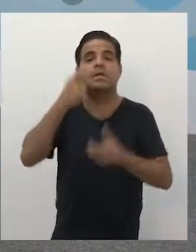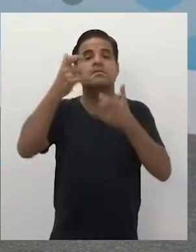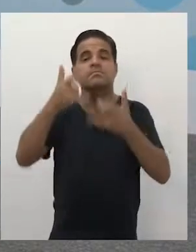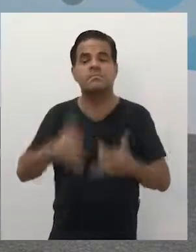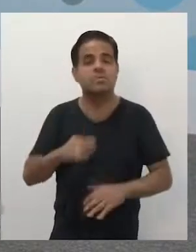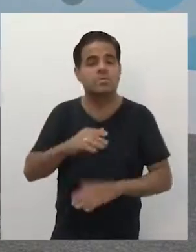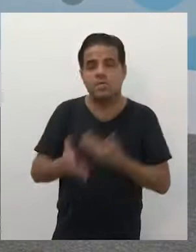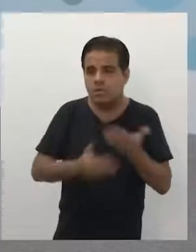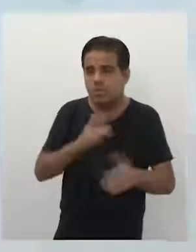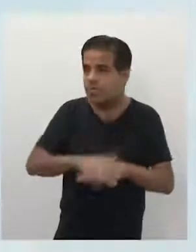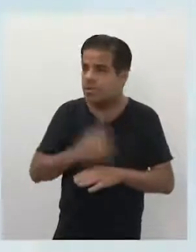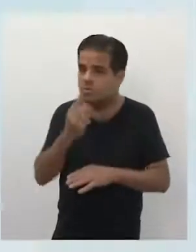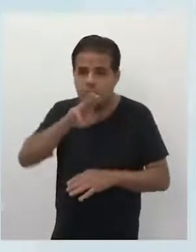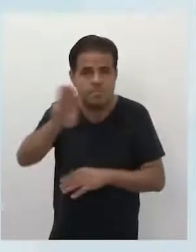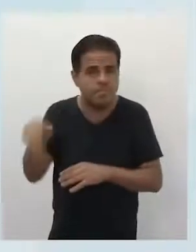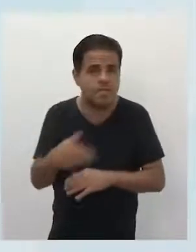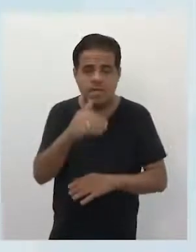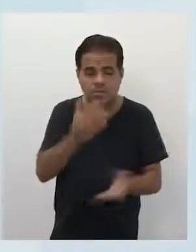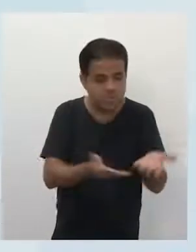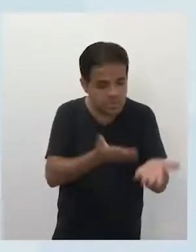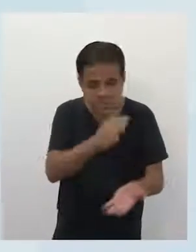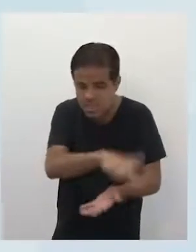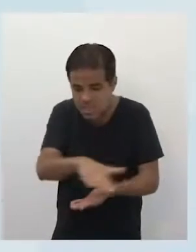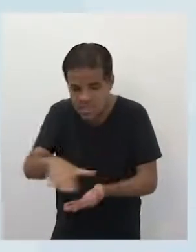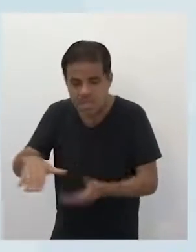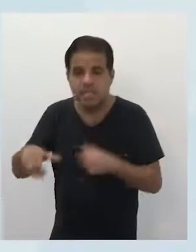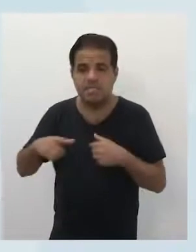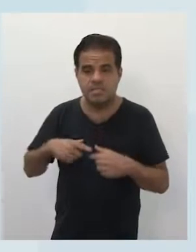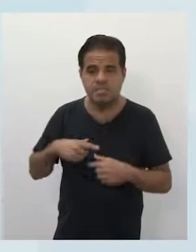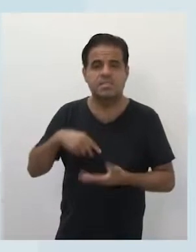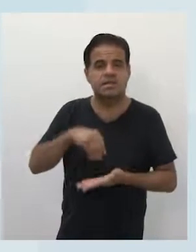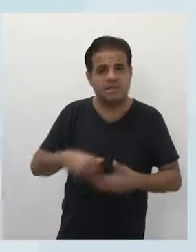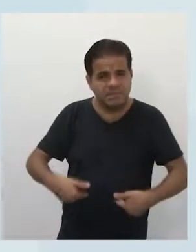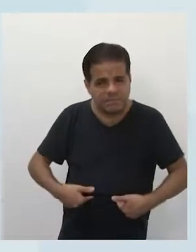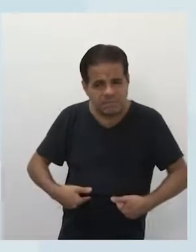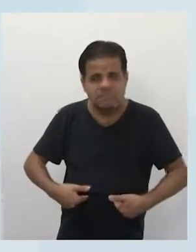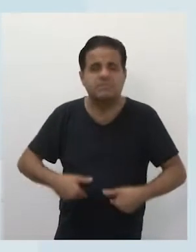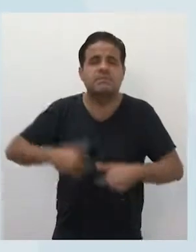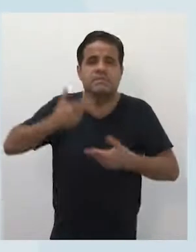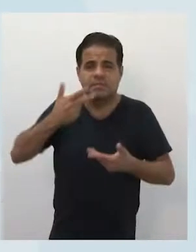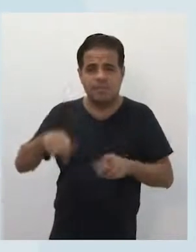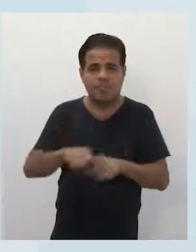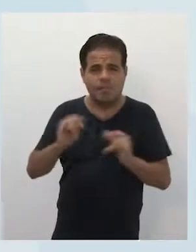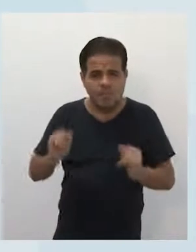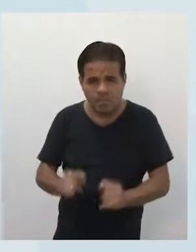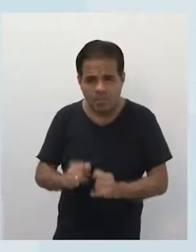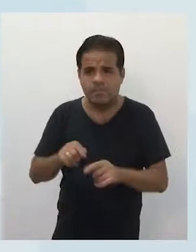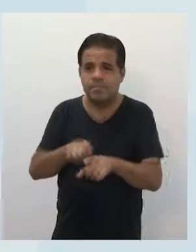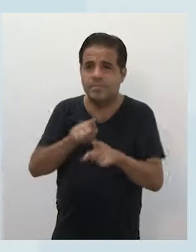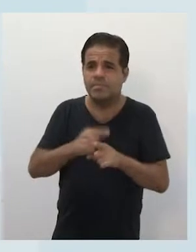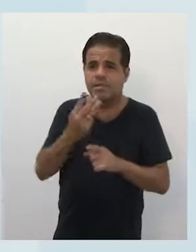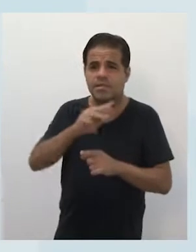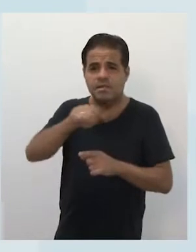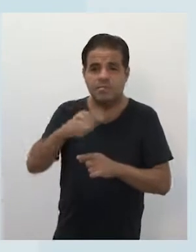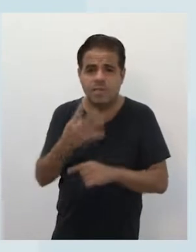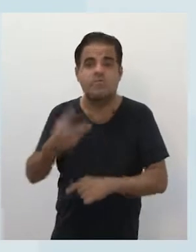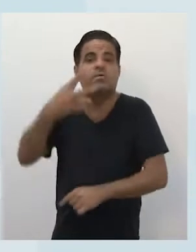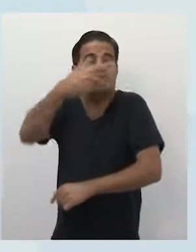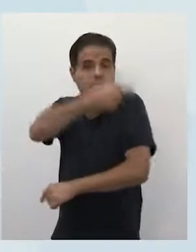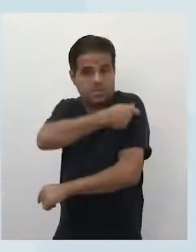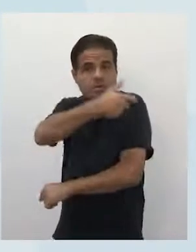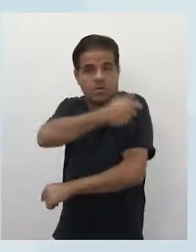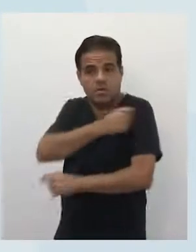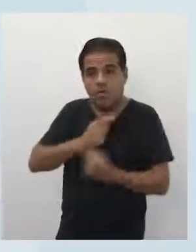mais de 1,5 milhão de crianças com subnutrição aguda grave e 3,4 milhões foram vacinadas